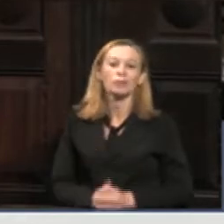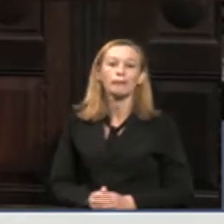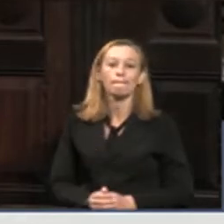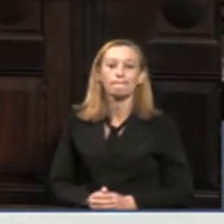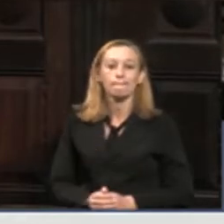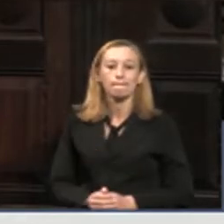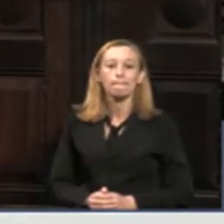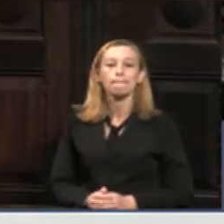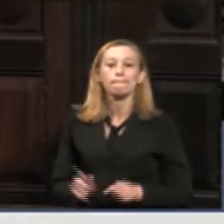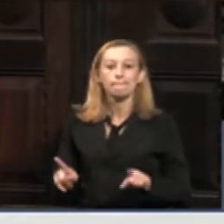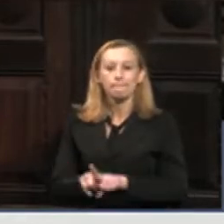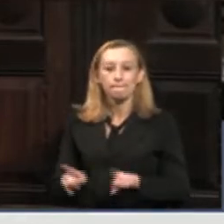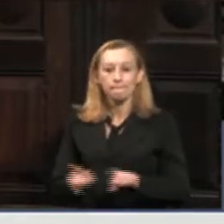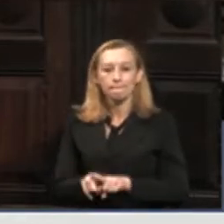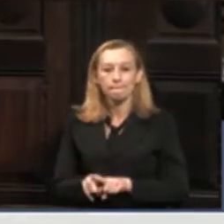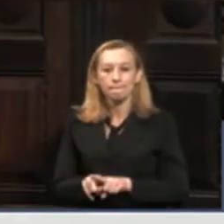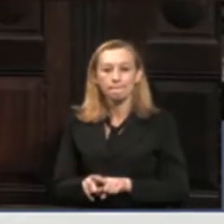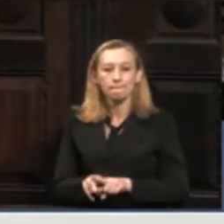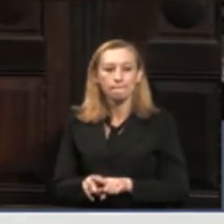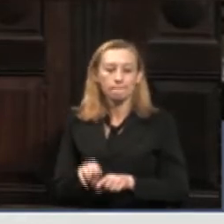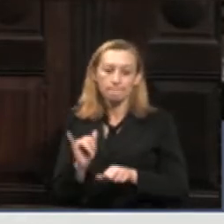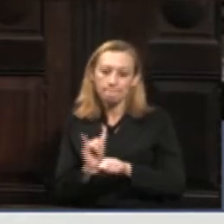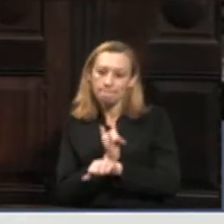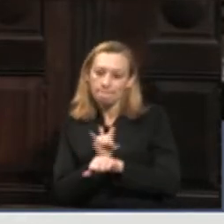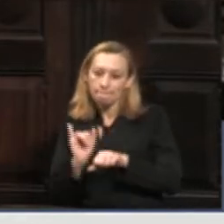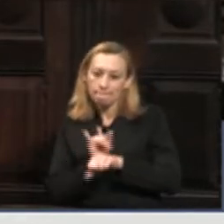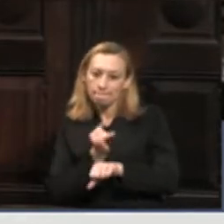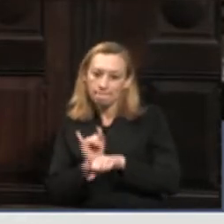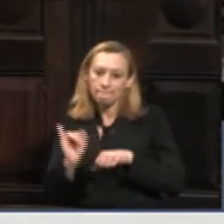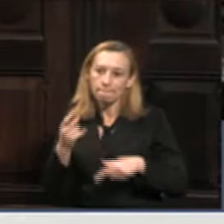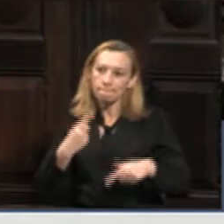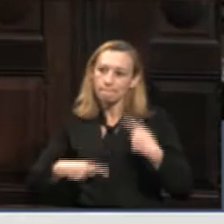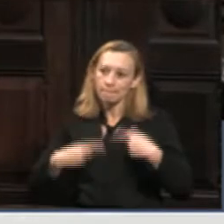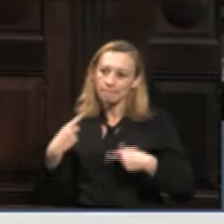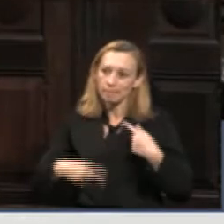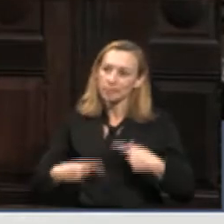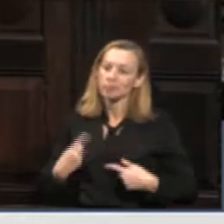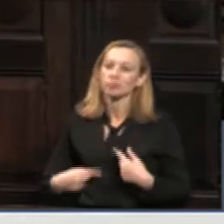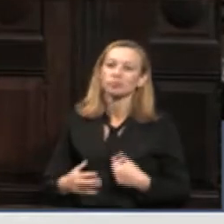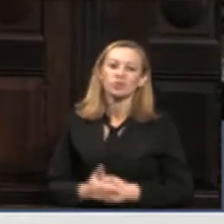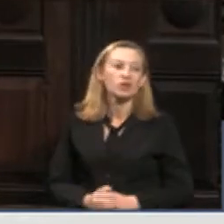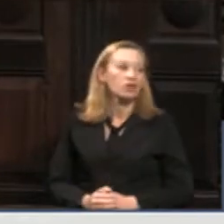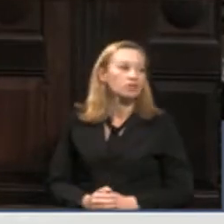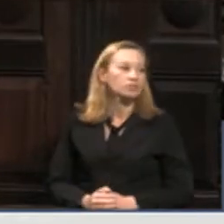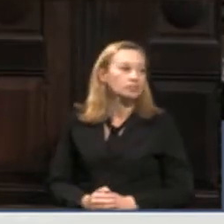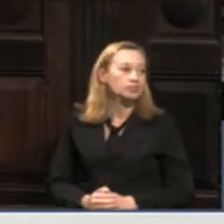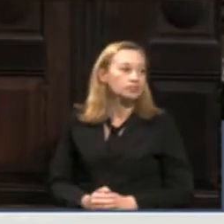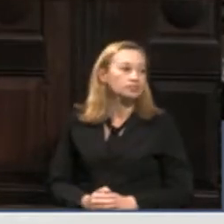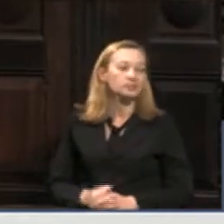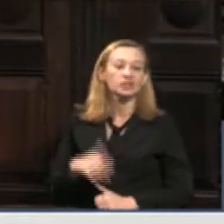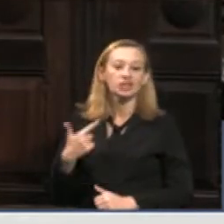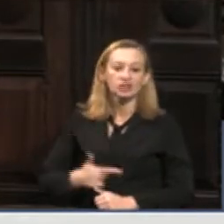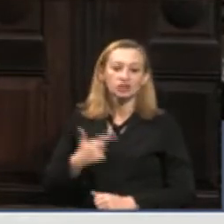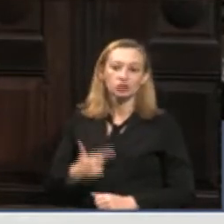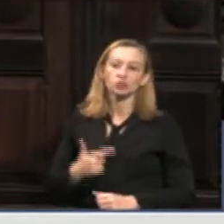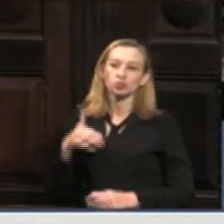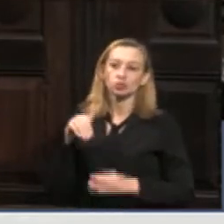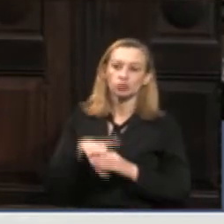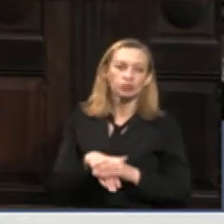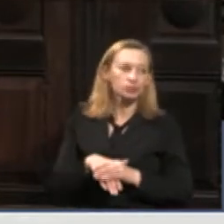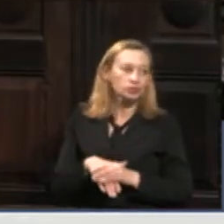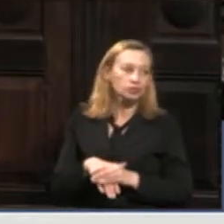ali fazendo articulações políticas, ou visando o segundo turno,